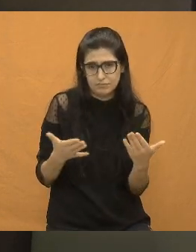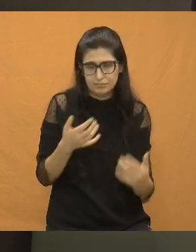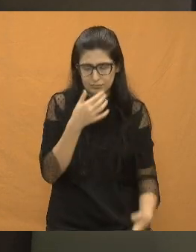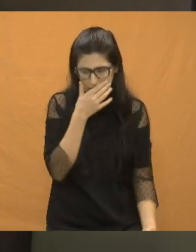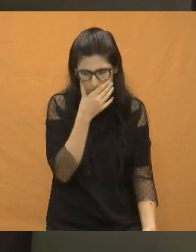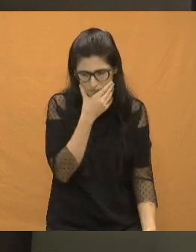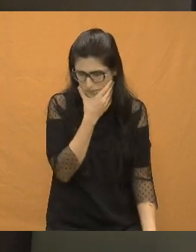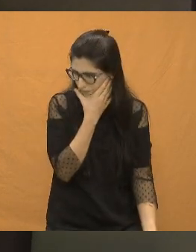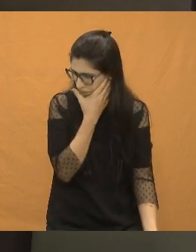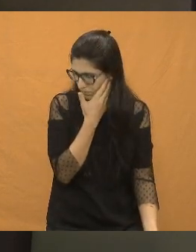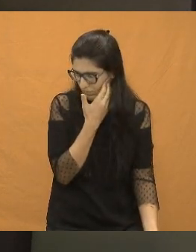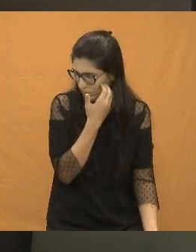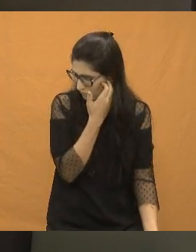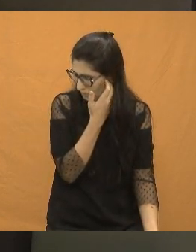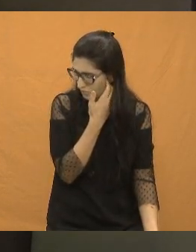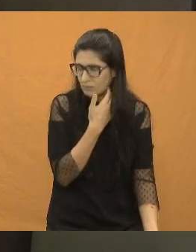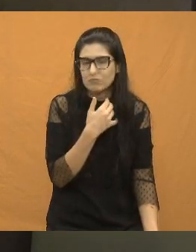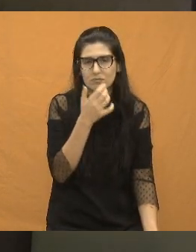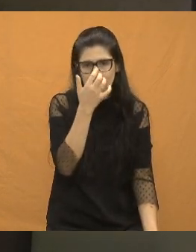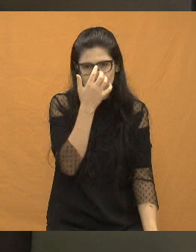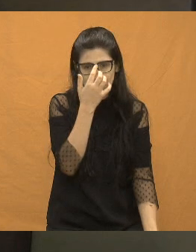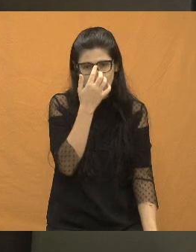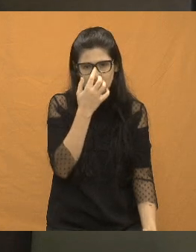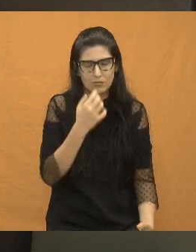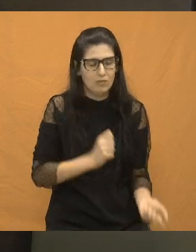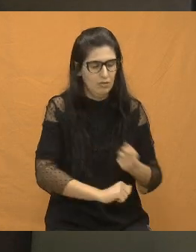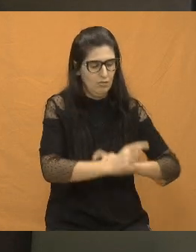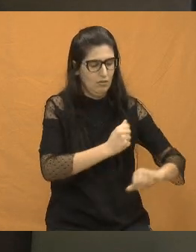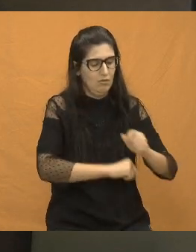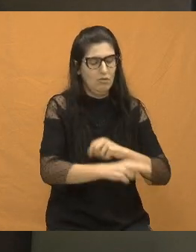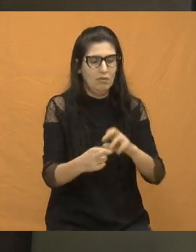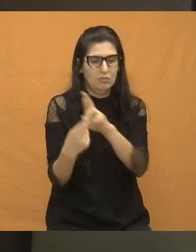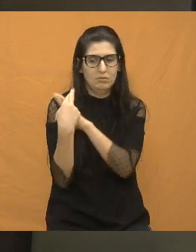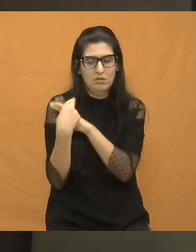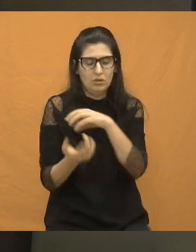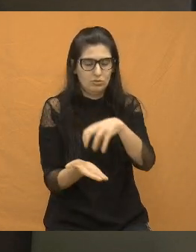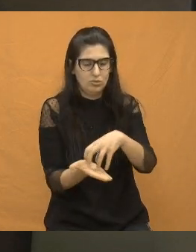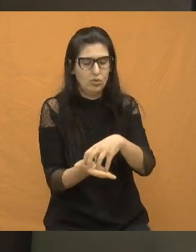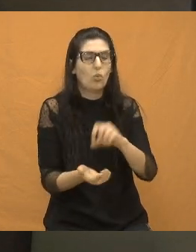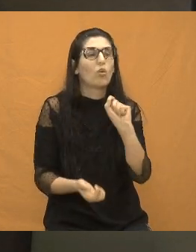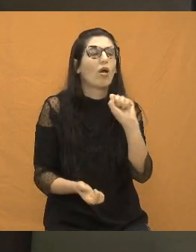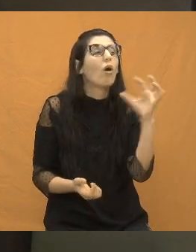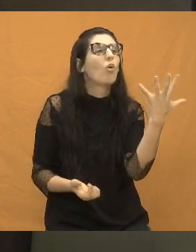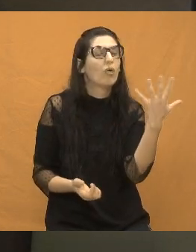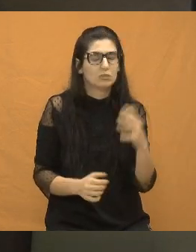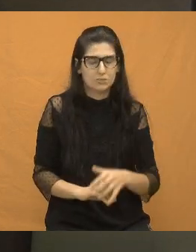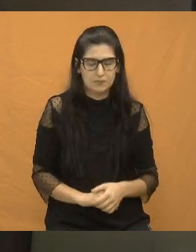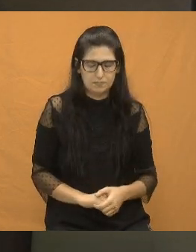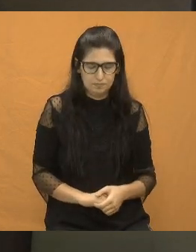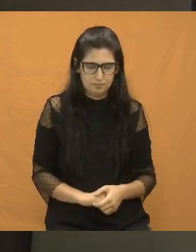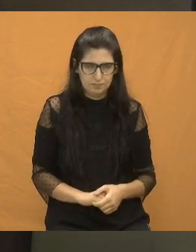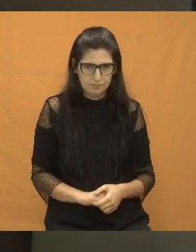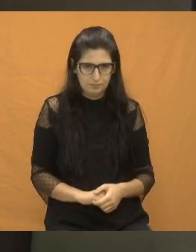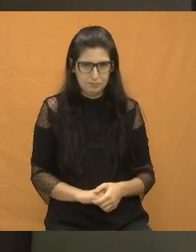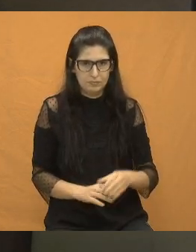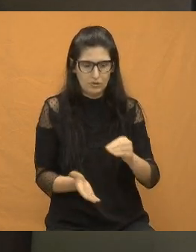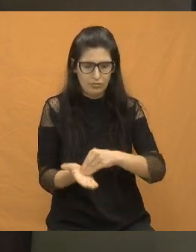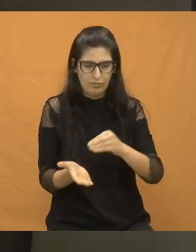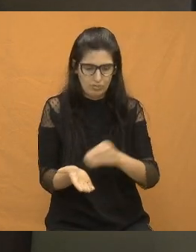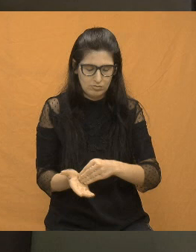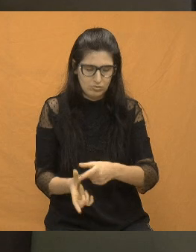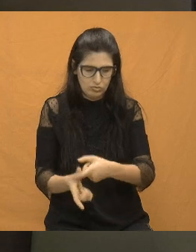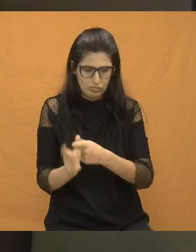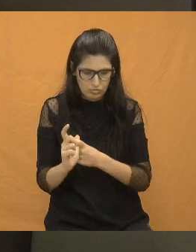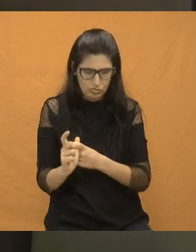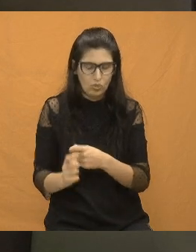a área de finanças vai ter que ver o que está acontecendo. Tá? Porque, a princípio, restos a pagar é dívida de curto